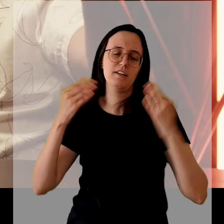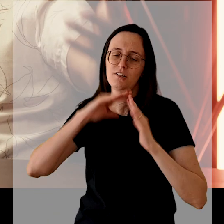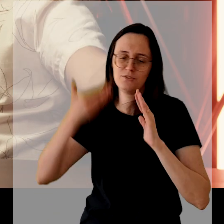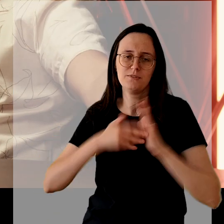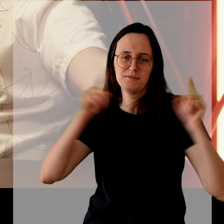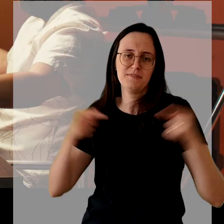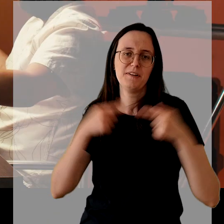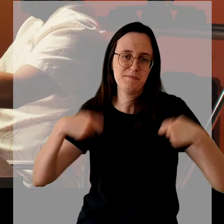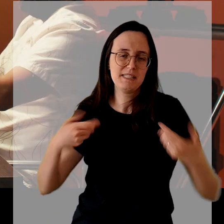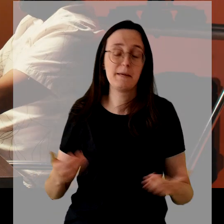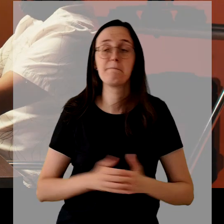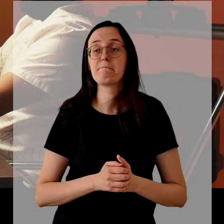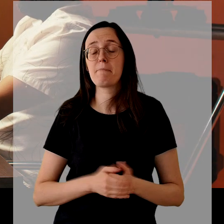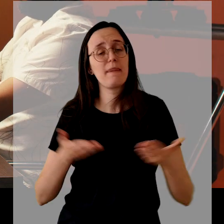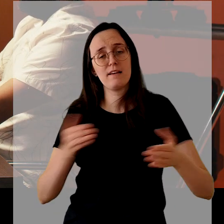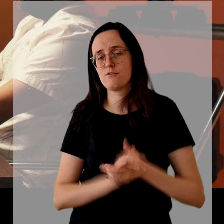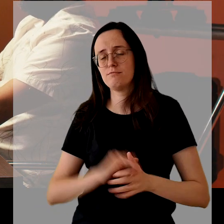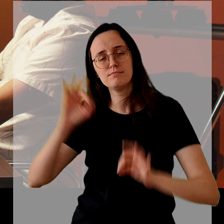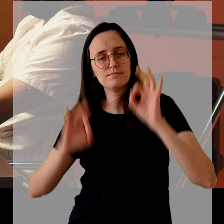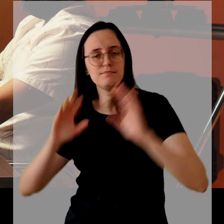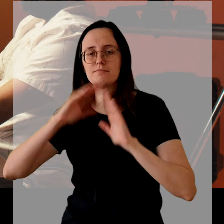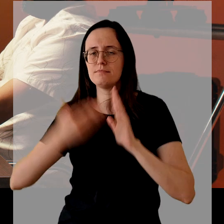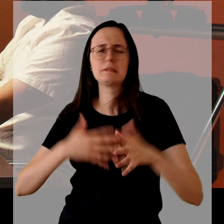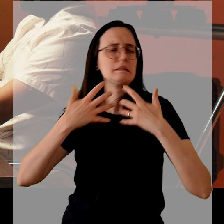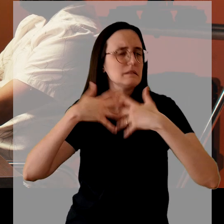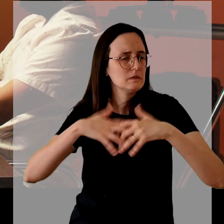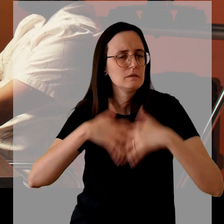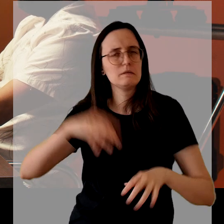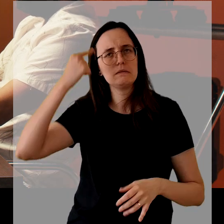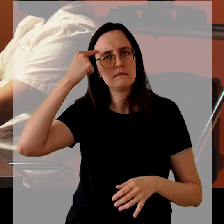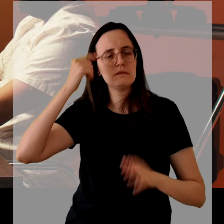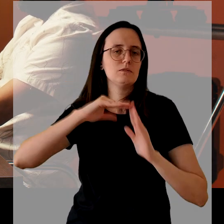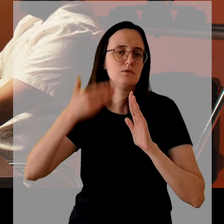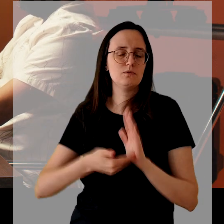enfim, tudo isso tem que casar. E aí é isso, cara, é uma arquitetura complexa,